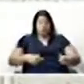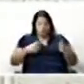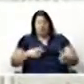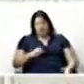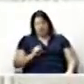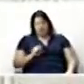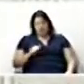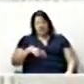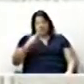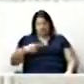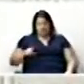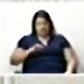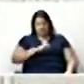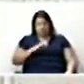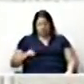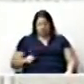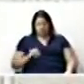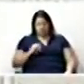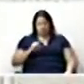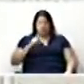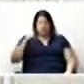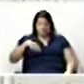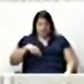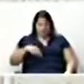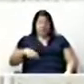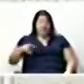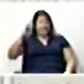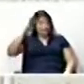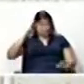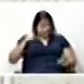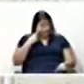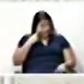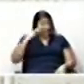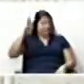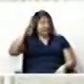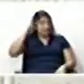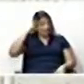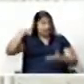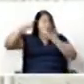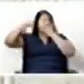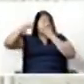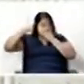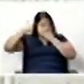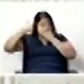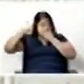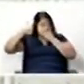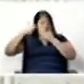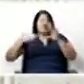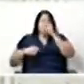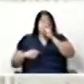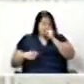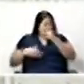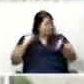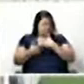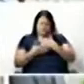foi assaltada, sequestrada na terça-feira e no sábado ela foi lá trabalhar e cumprir o